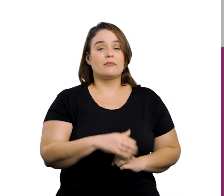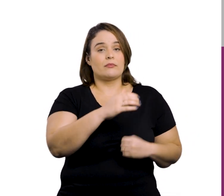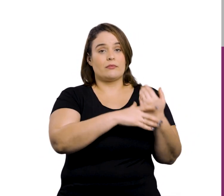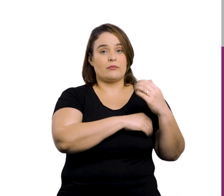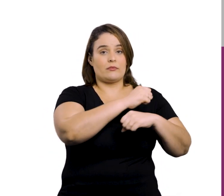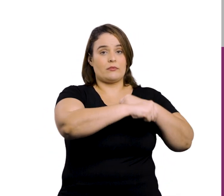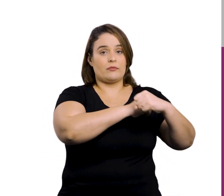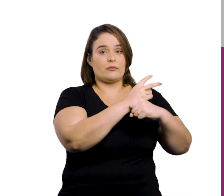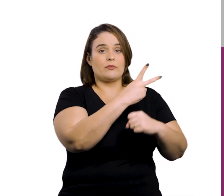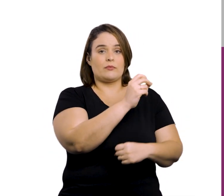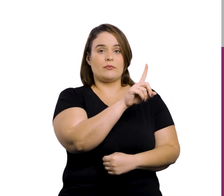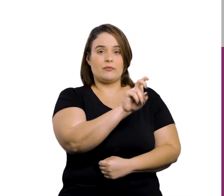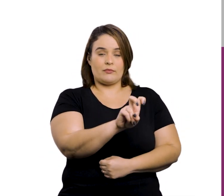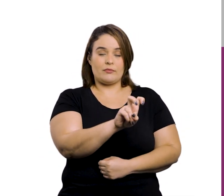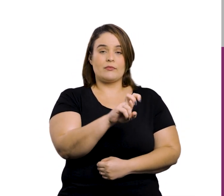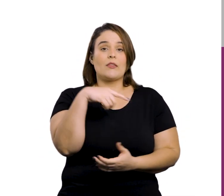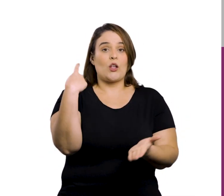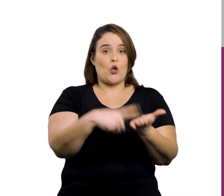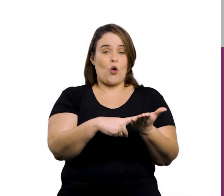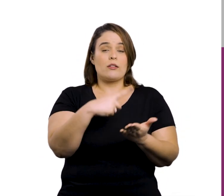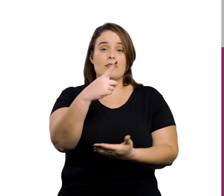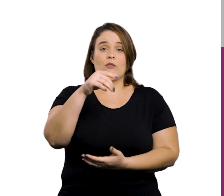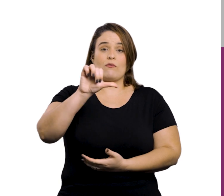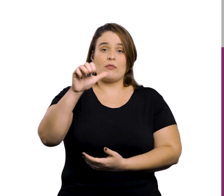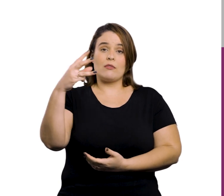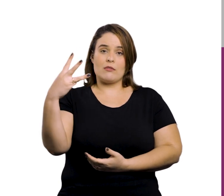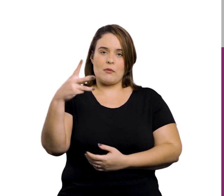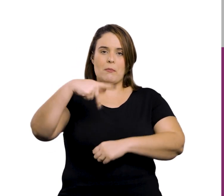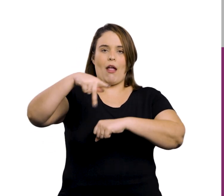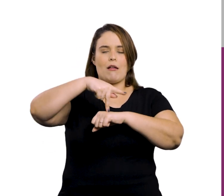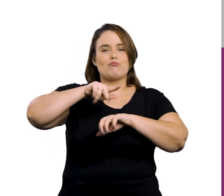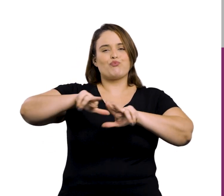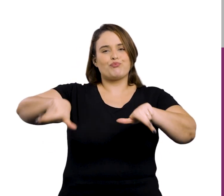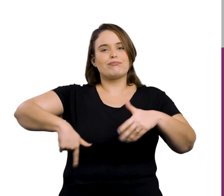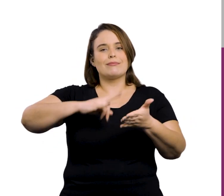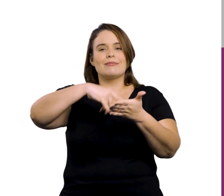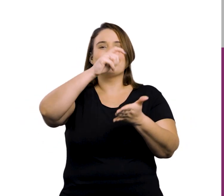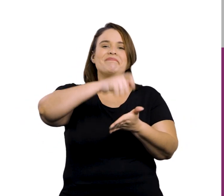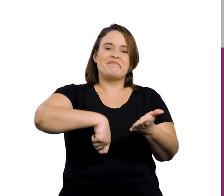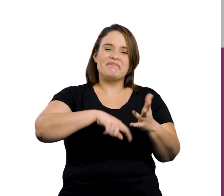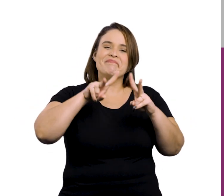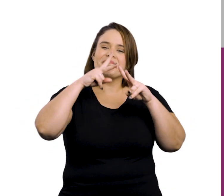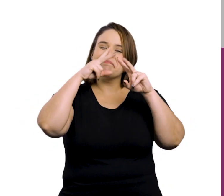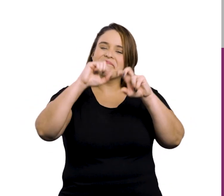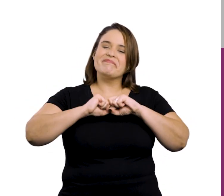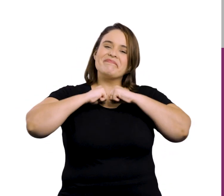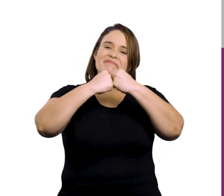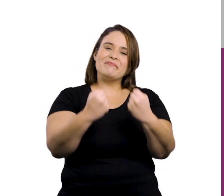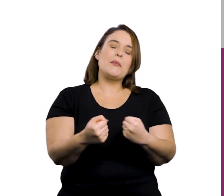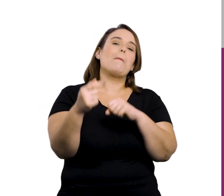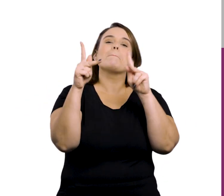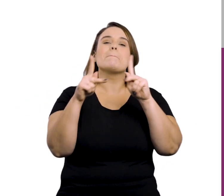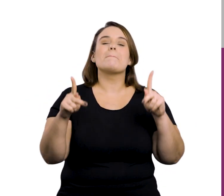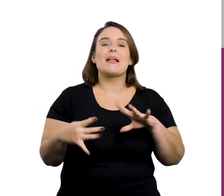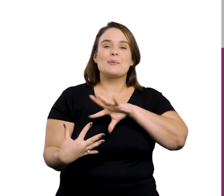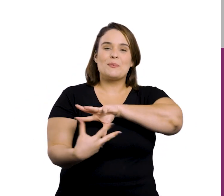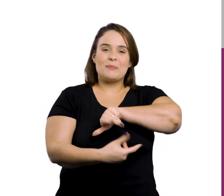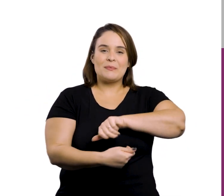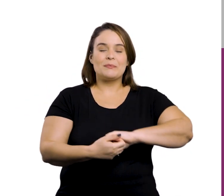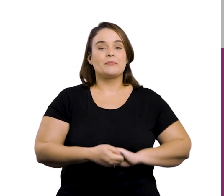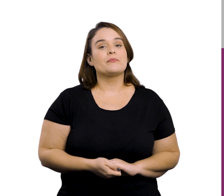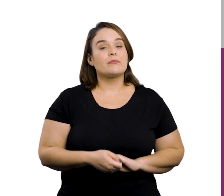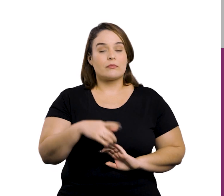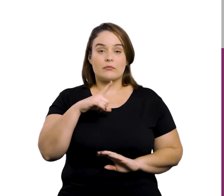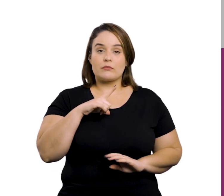em 2015, em um acordo entre 193 países, para fortalecer a paz universal. Ali,